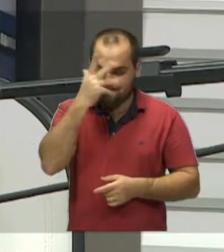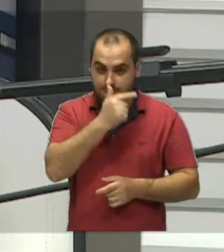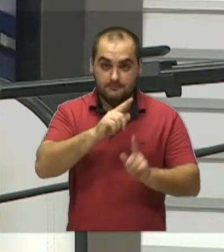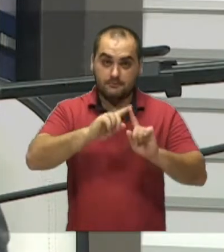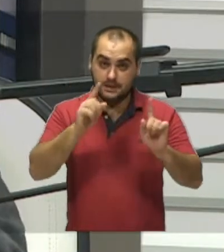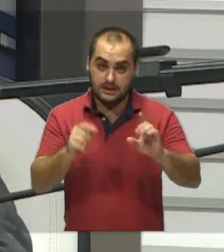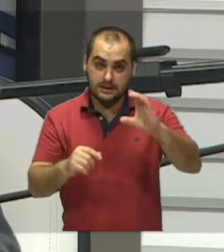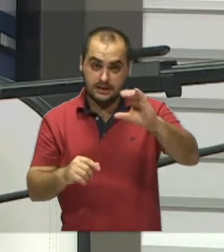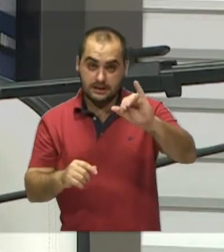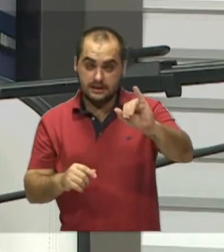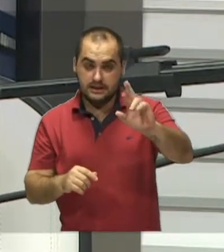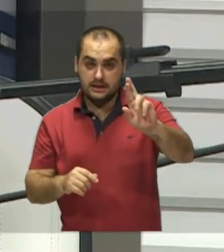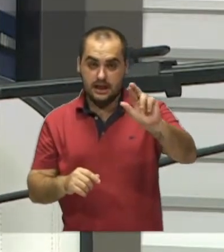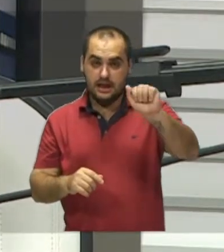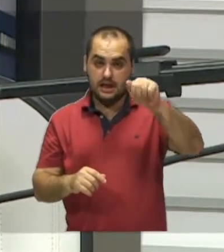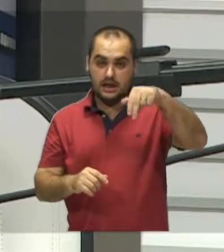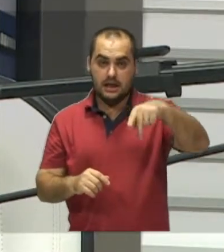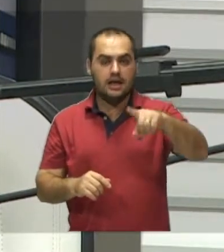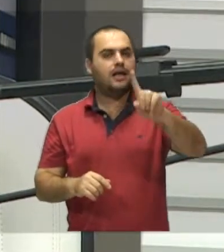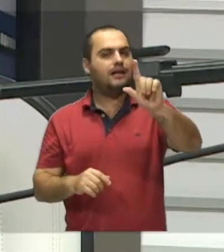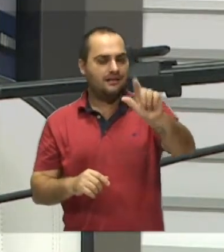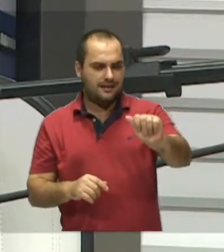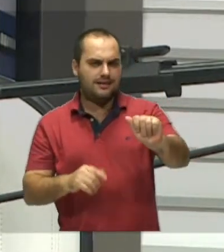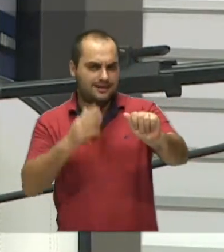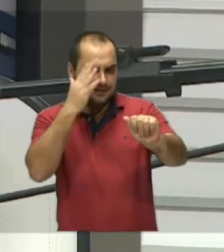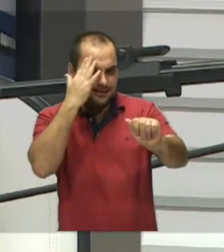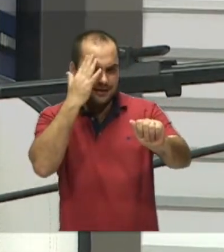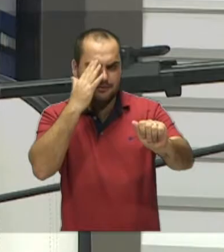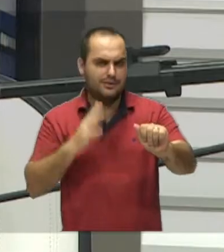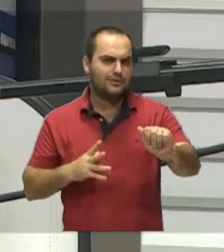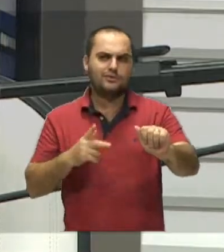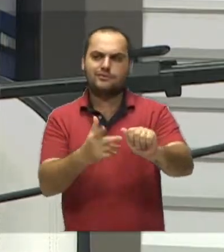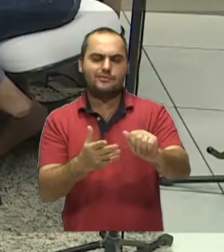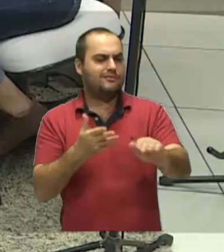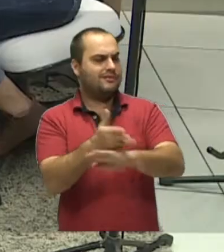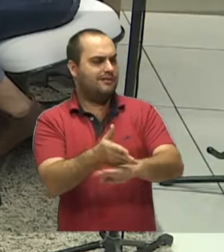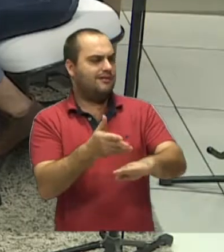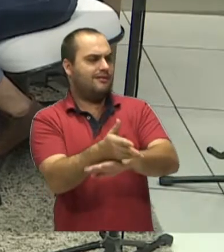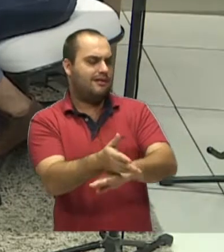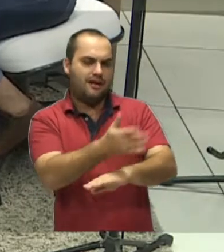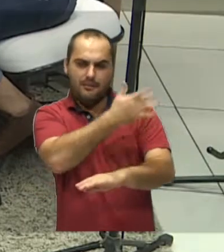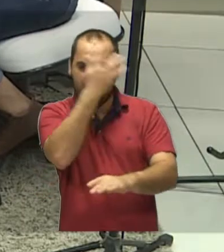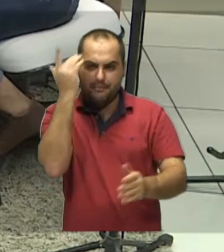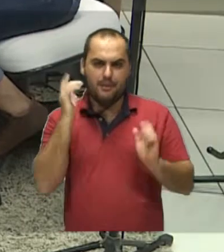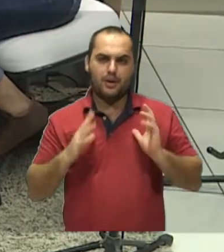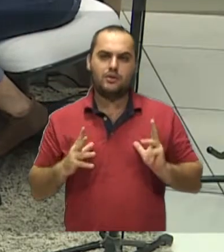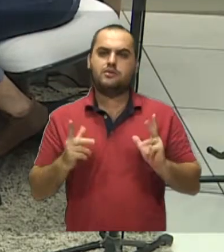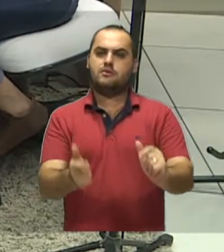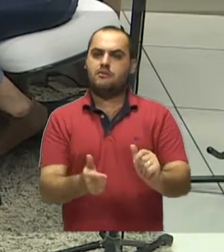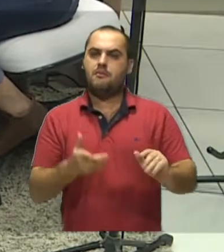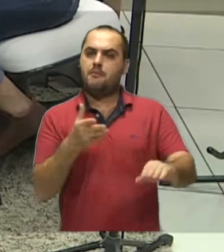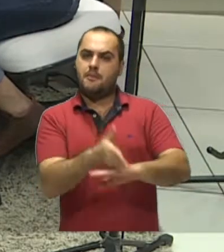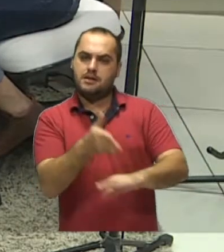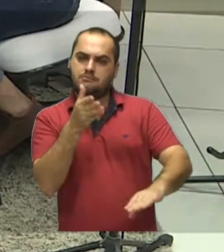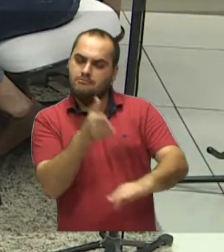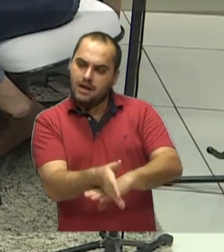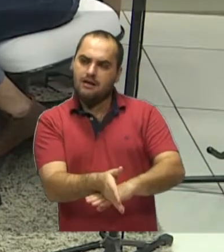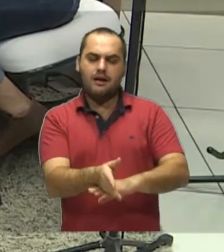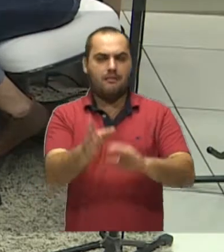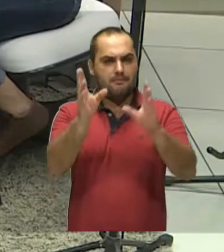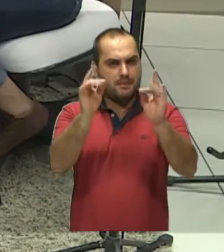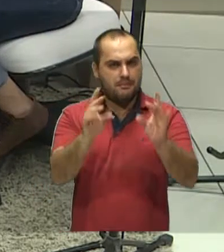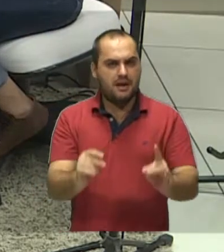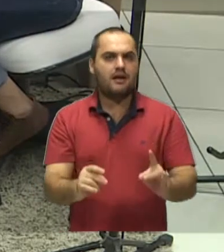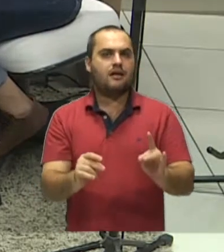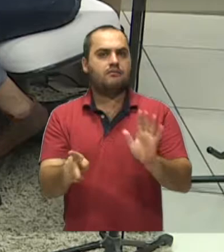a ver com essa coisa da ciranda, tudo pode entrar numa ciranda, todo mundo pode participar de uma ciranda, né? É uma cantiga